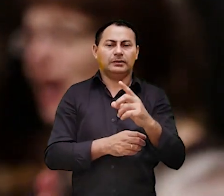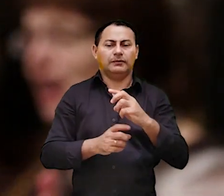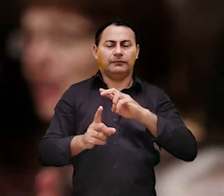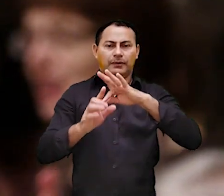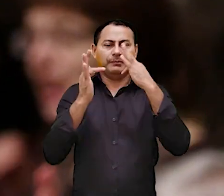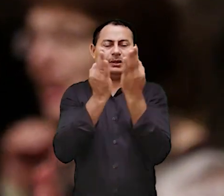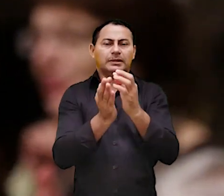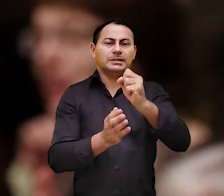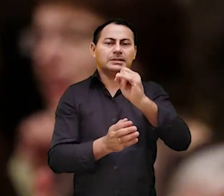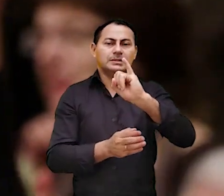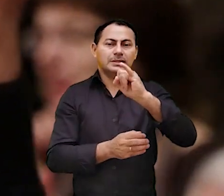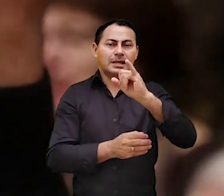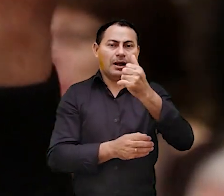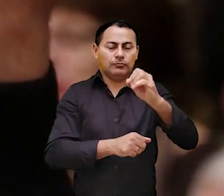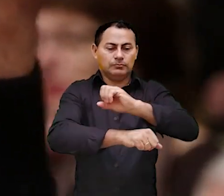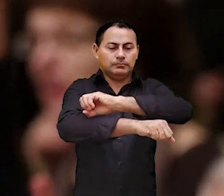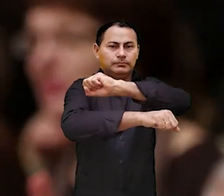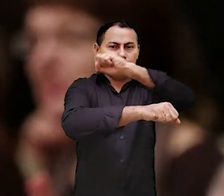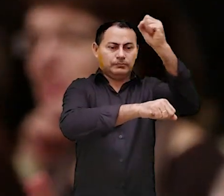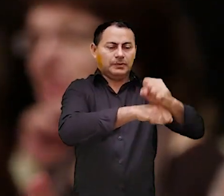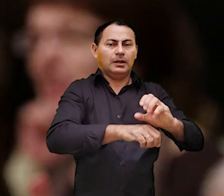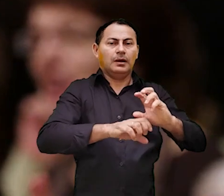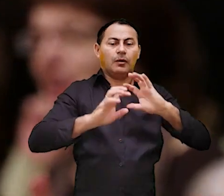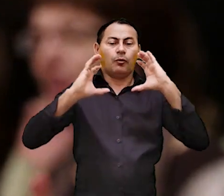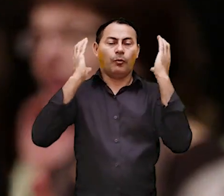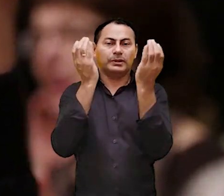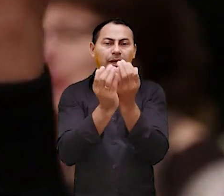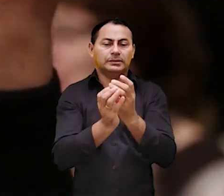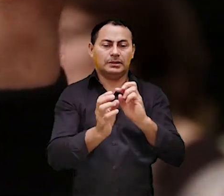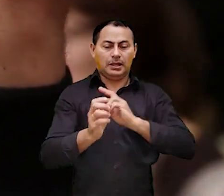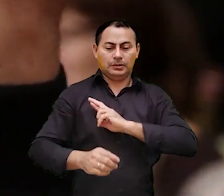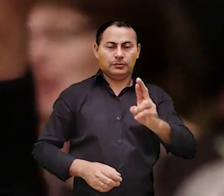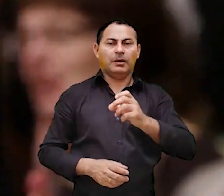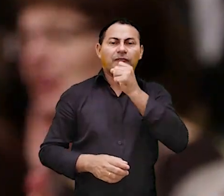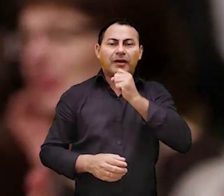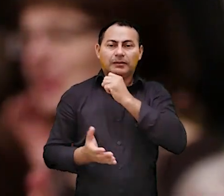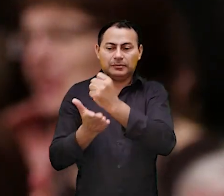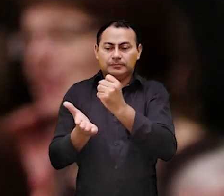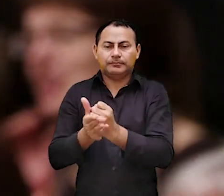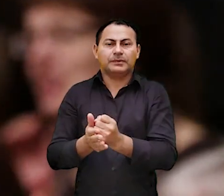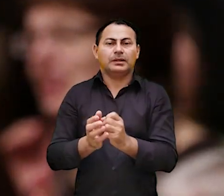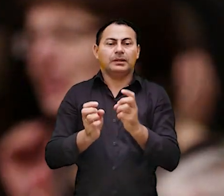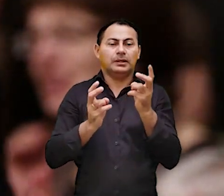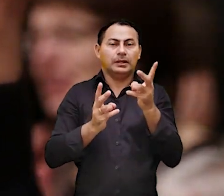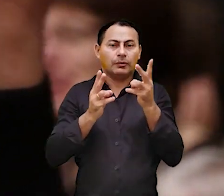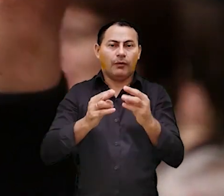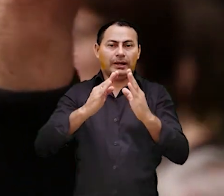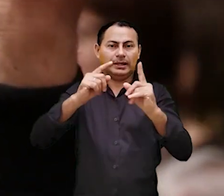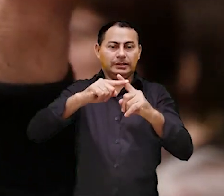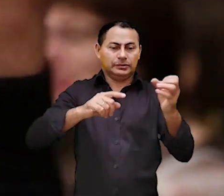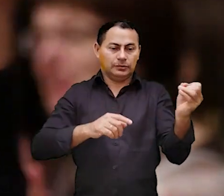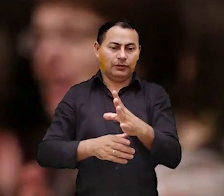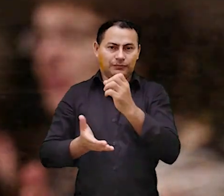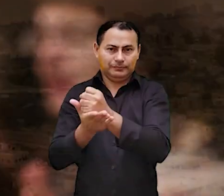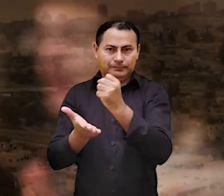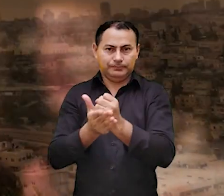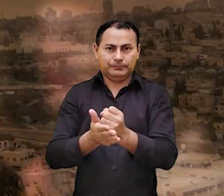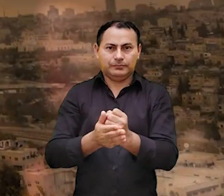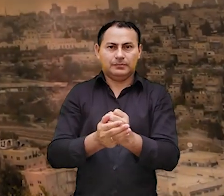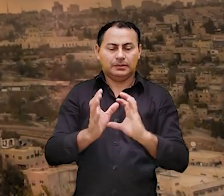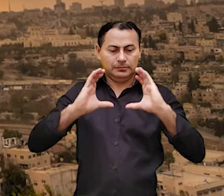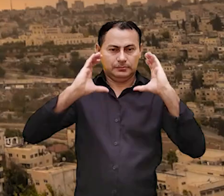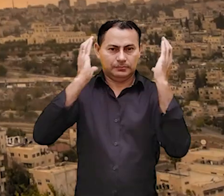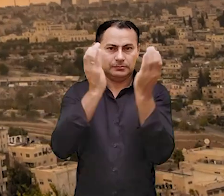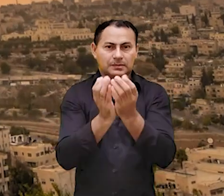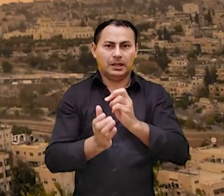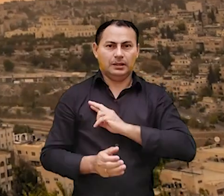unidade familiar para Sião, que é a comunidade religiosa do Velho Testamento, como a igreja no Novo Testamento. Então, a